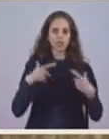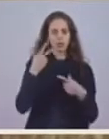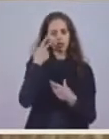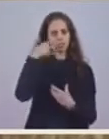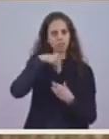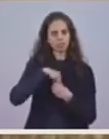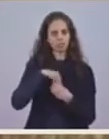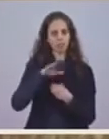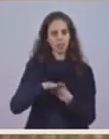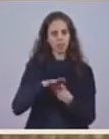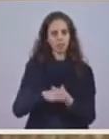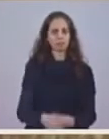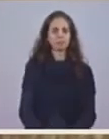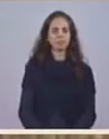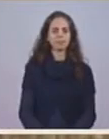vós.